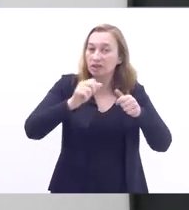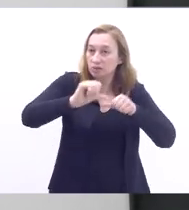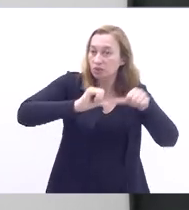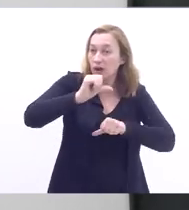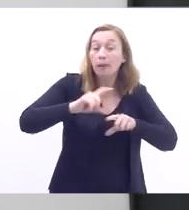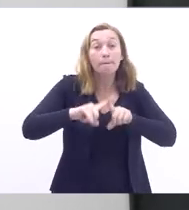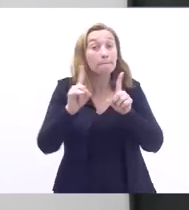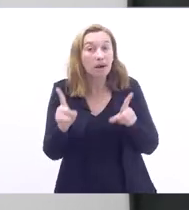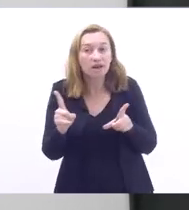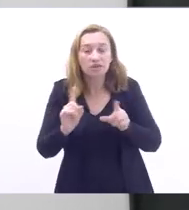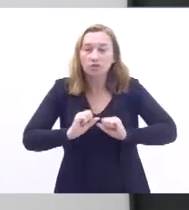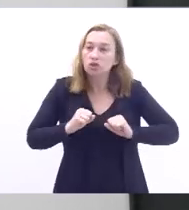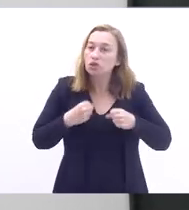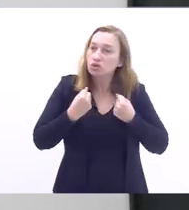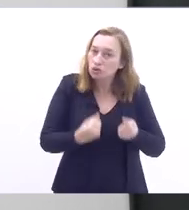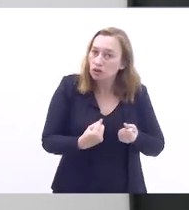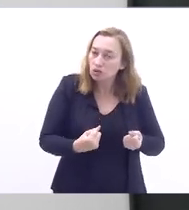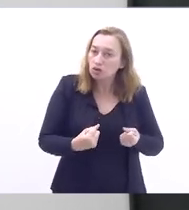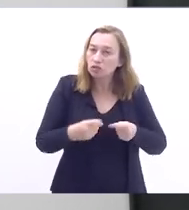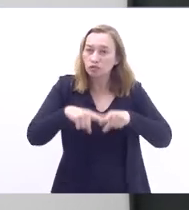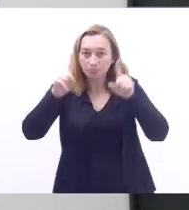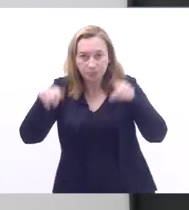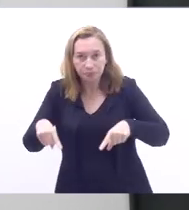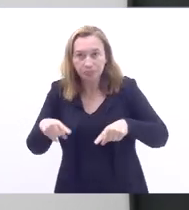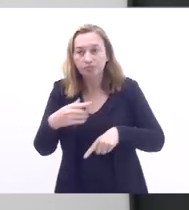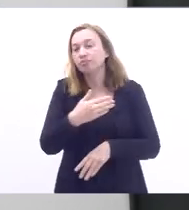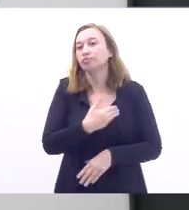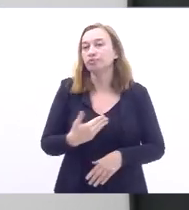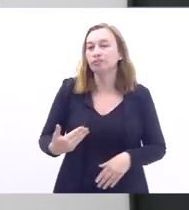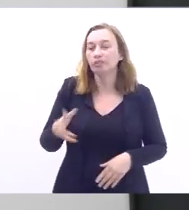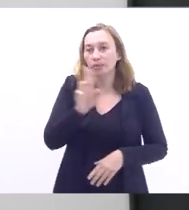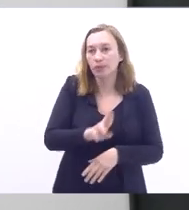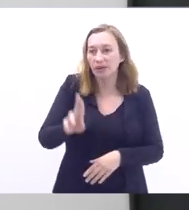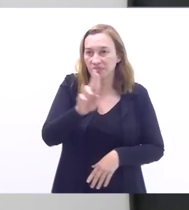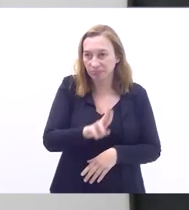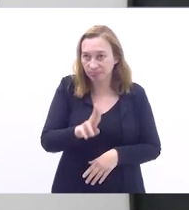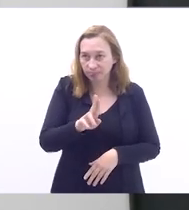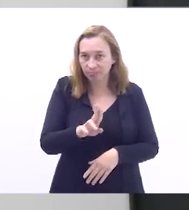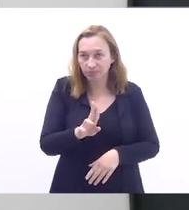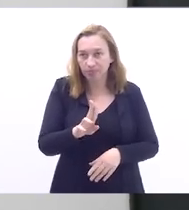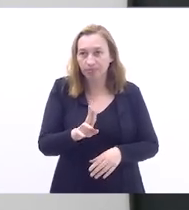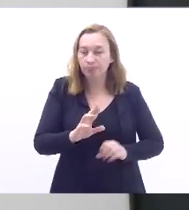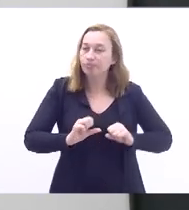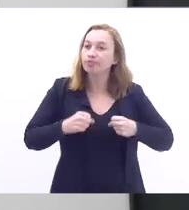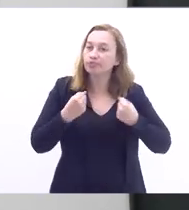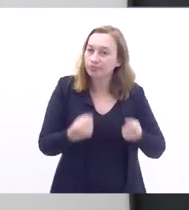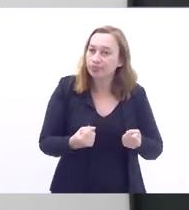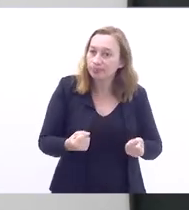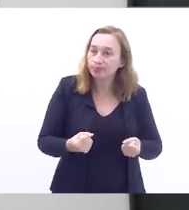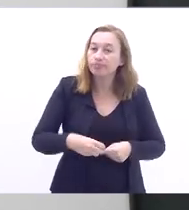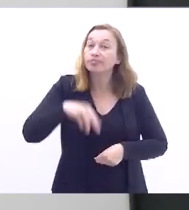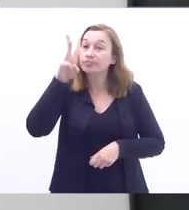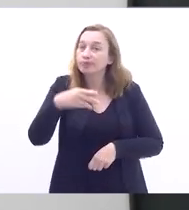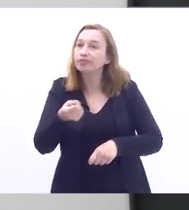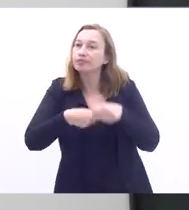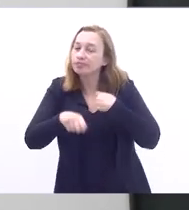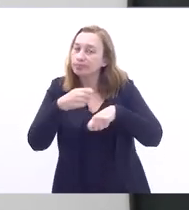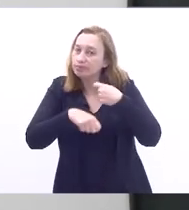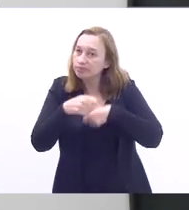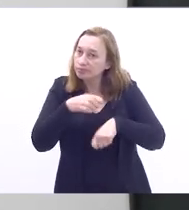é mais pelo esforço dos funcionários da universidade em e pela dedicação de quem administra